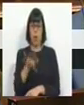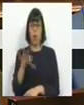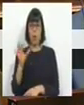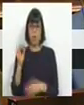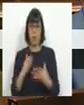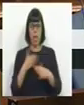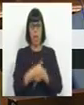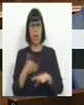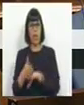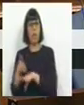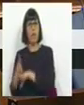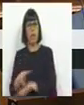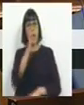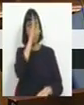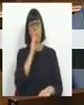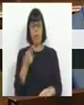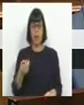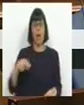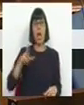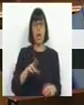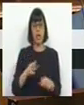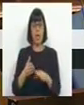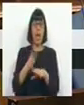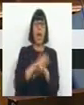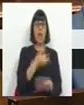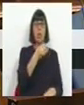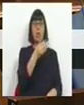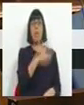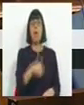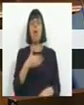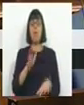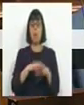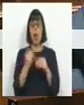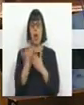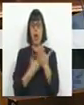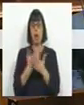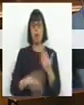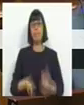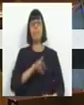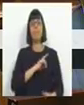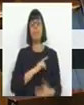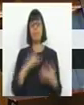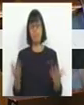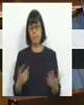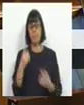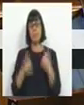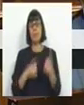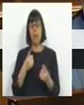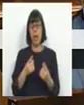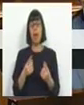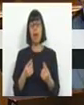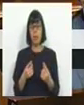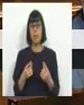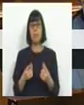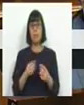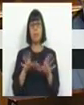das interferências do Governo anterior a 2011 em negócios privados, em algo que era